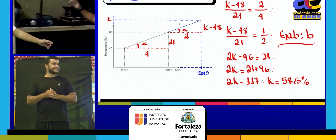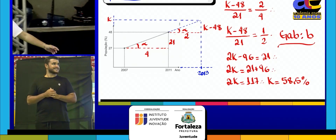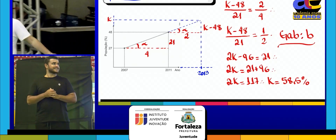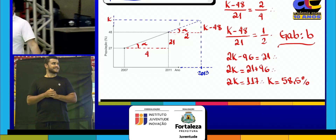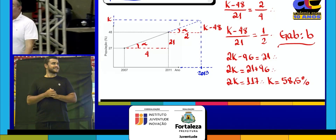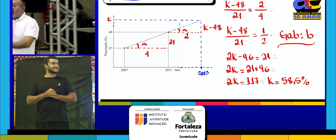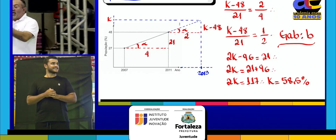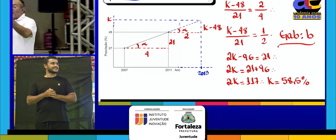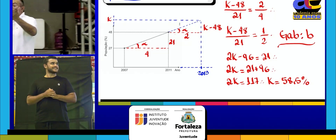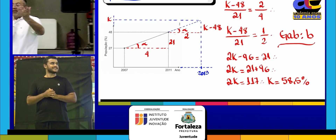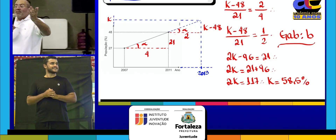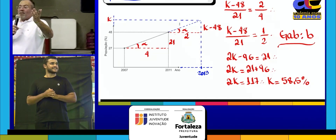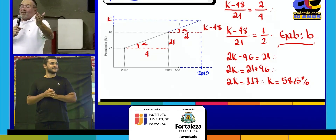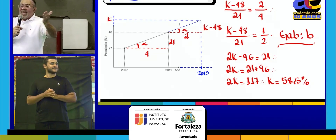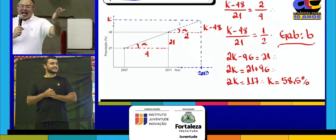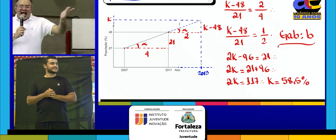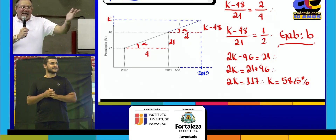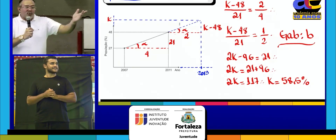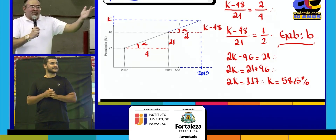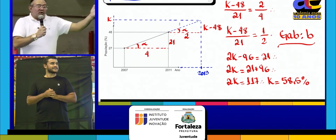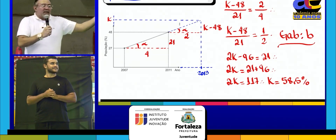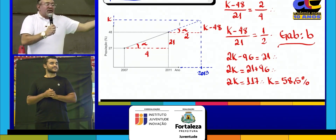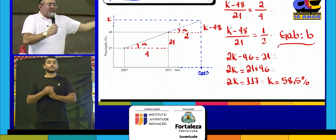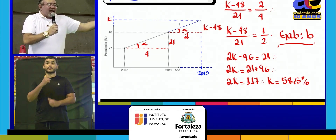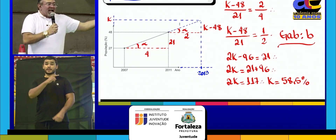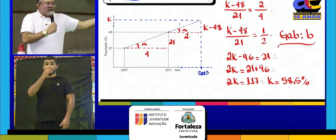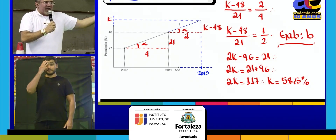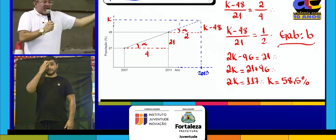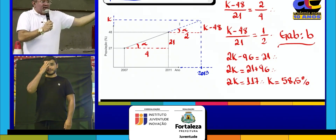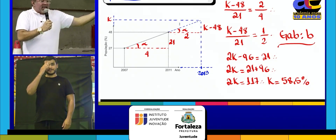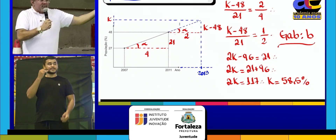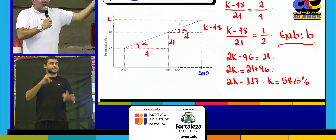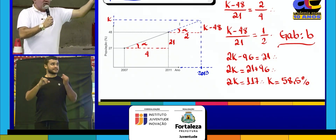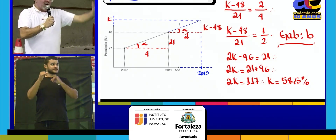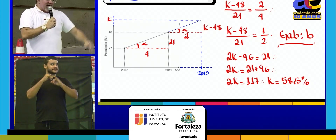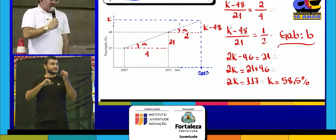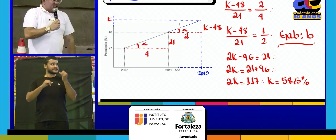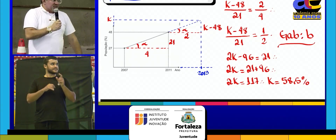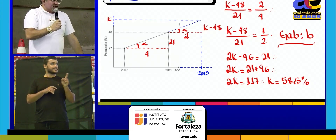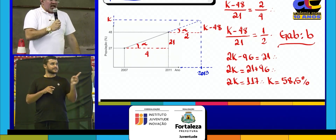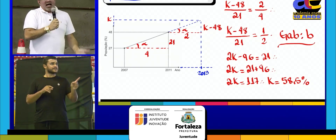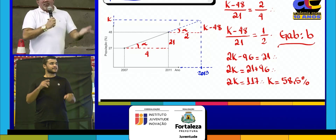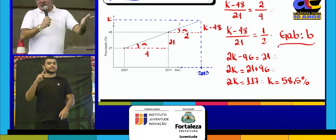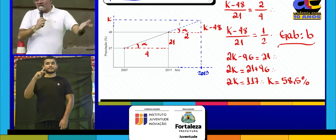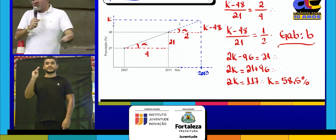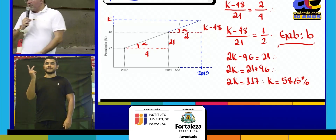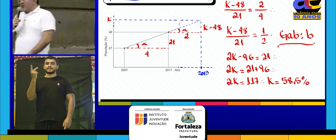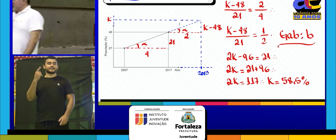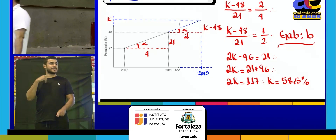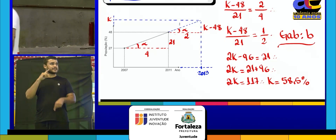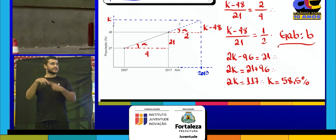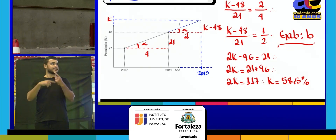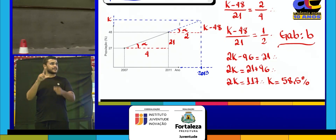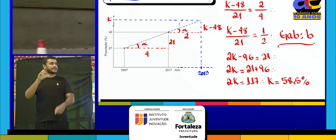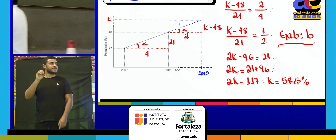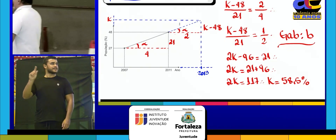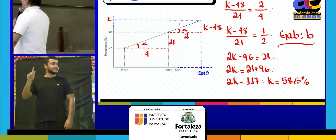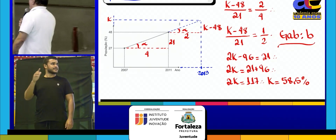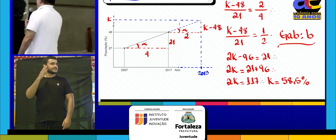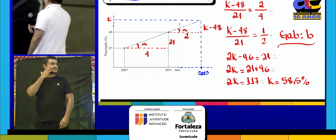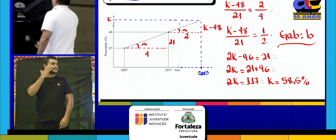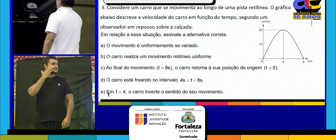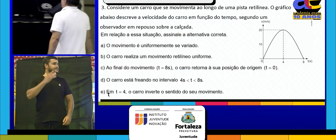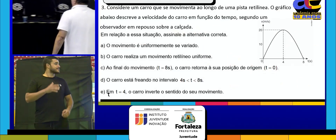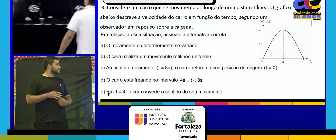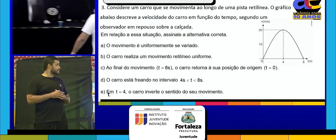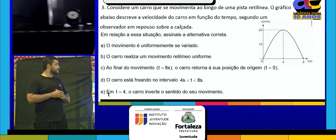fala em química, eu só lembro em pH. E quando eu lembro em pH, o que é que eu lembro? Logaritmo. Ai, meu Deus, que paixão. Pois vamos lá.